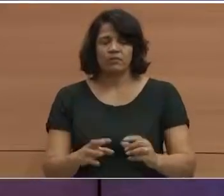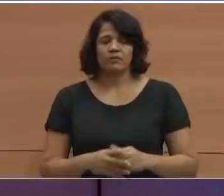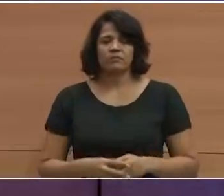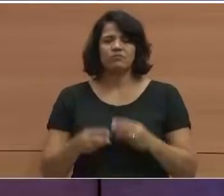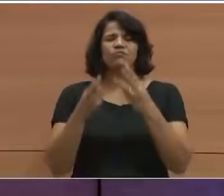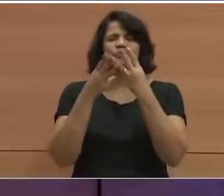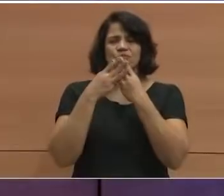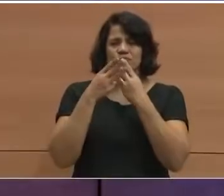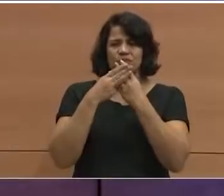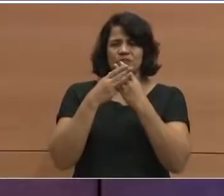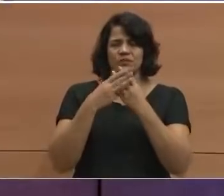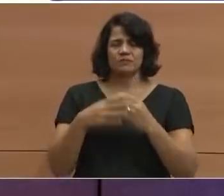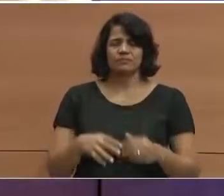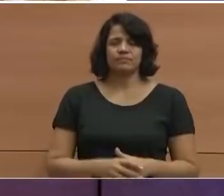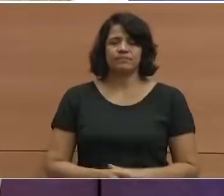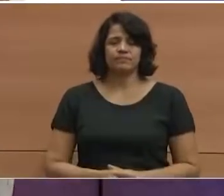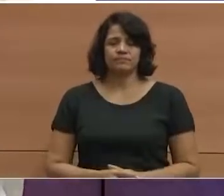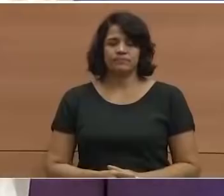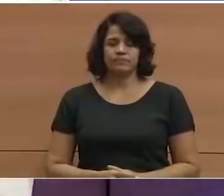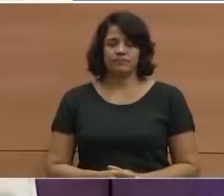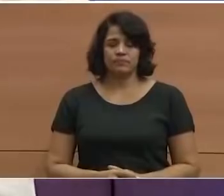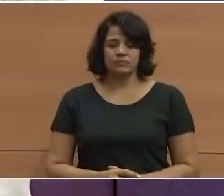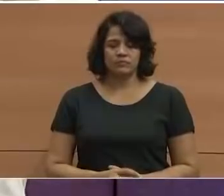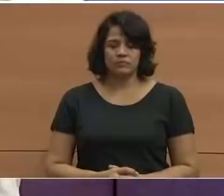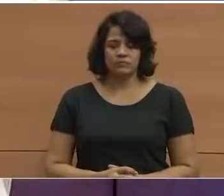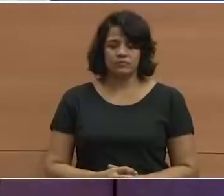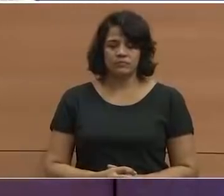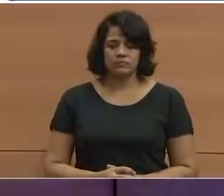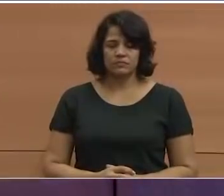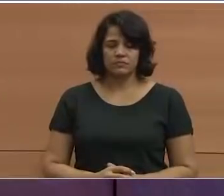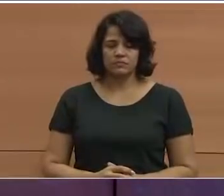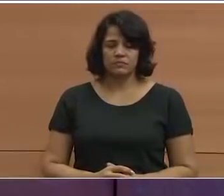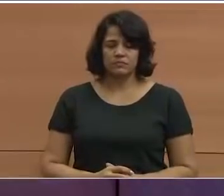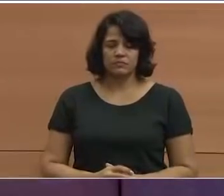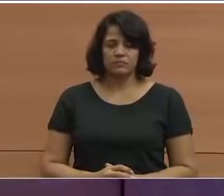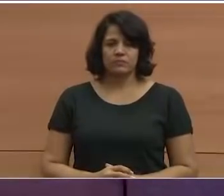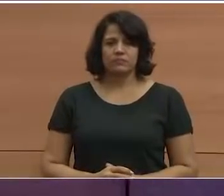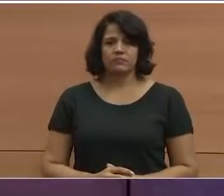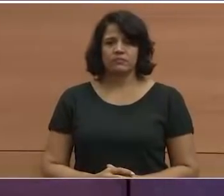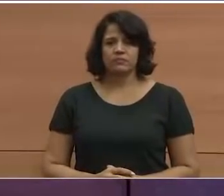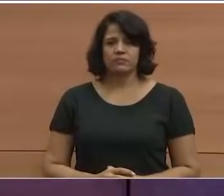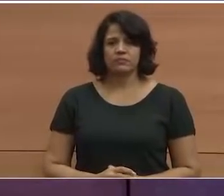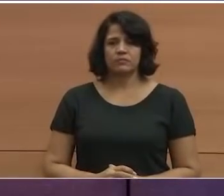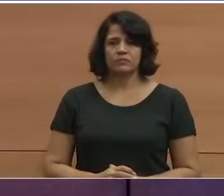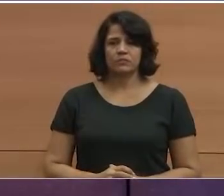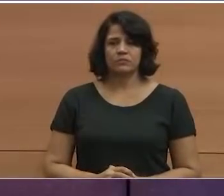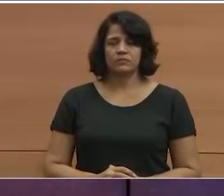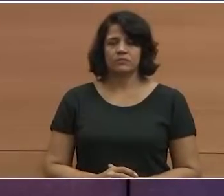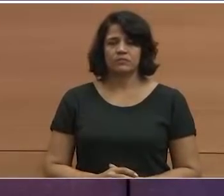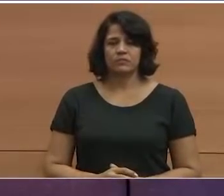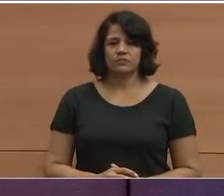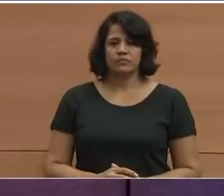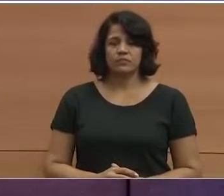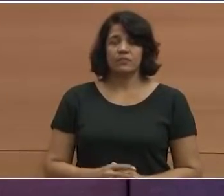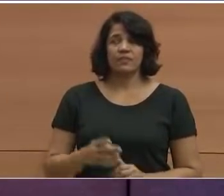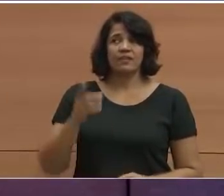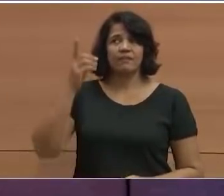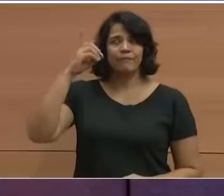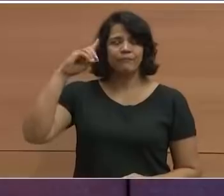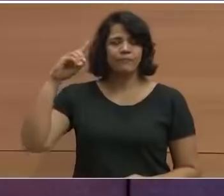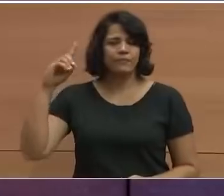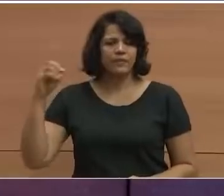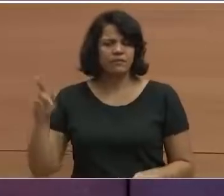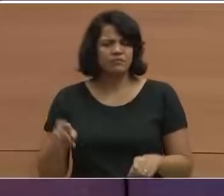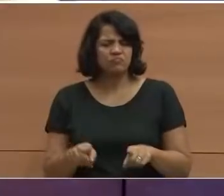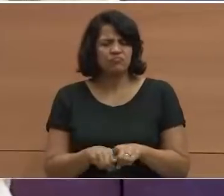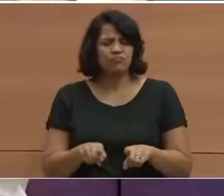aqueles gentios. Ele se maravilhou, puxa, Deus também estava querendo receber os gentios. Tanto